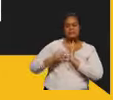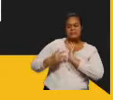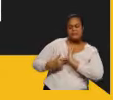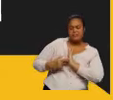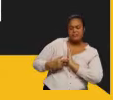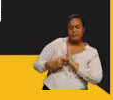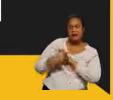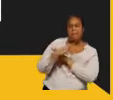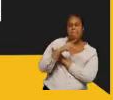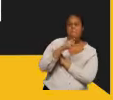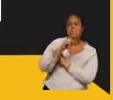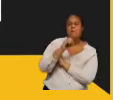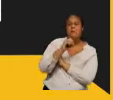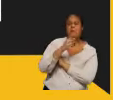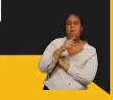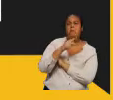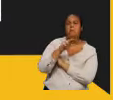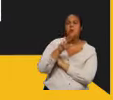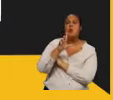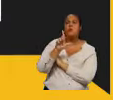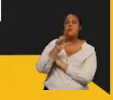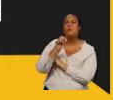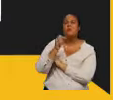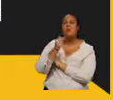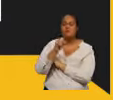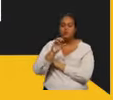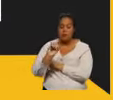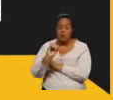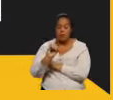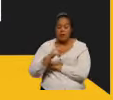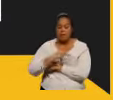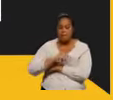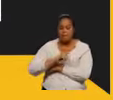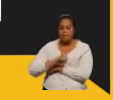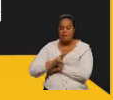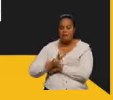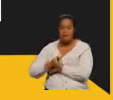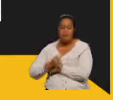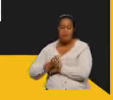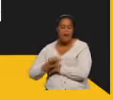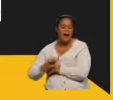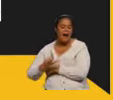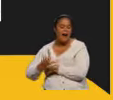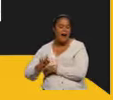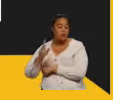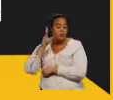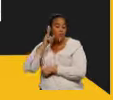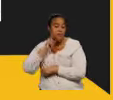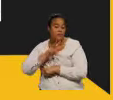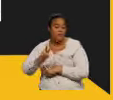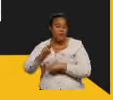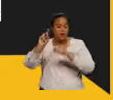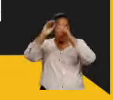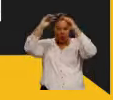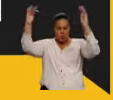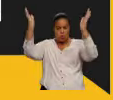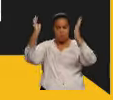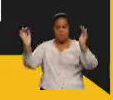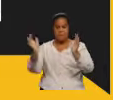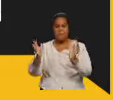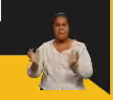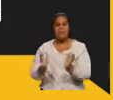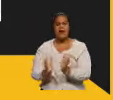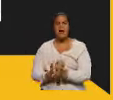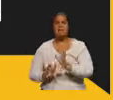significa populoso e povoado porque quando a gente viu nos mapas que a concentração ela está associada a fenômenos